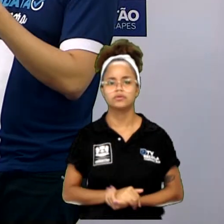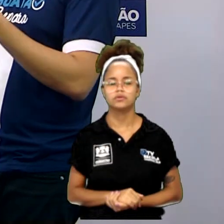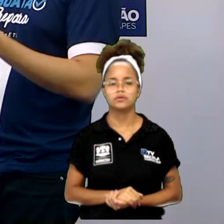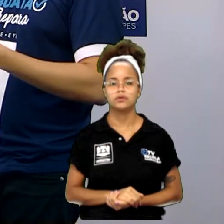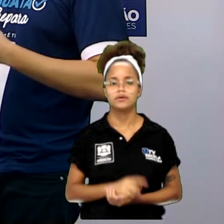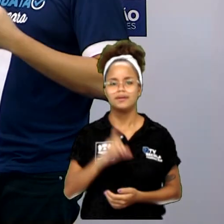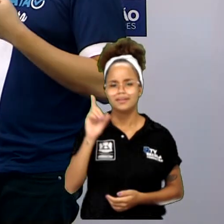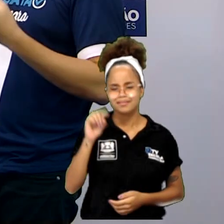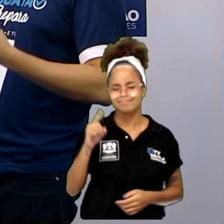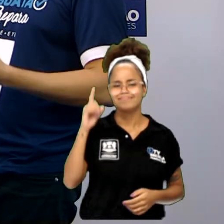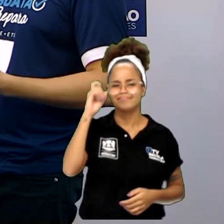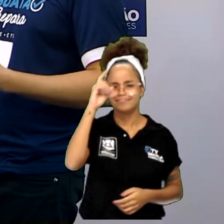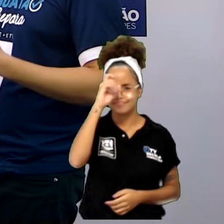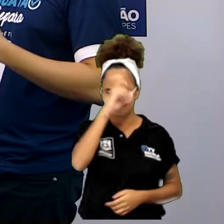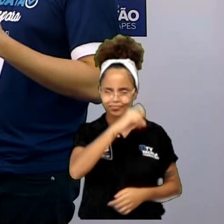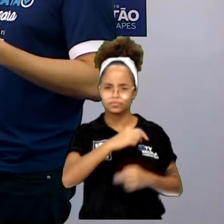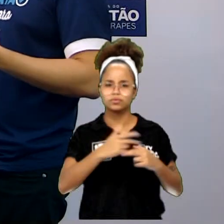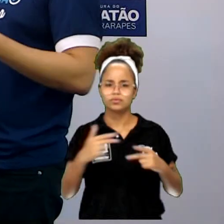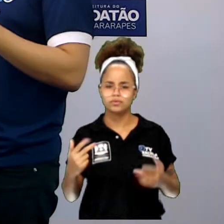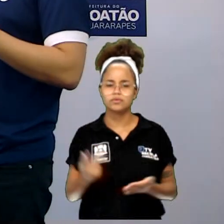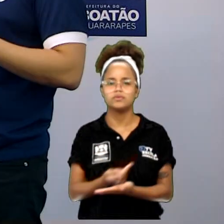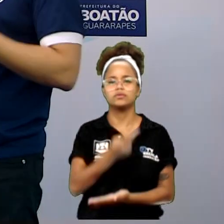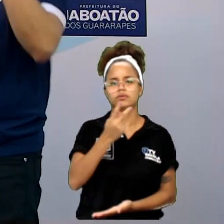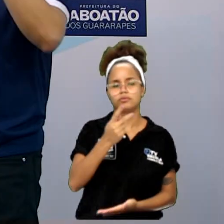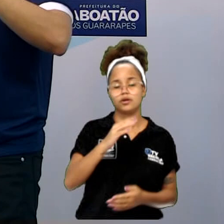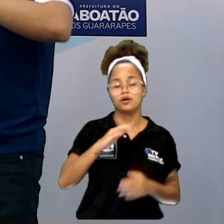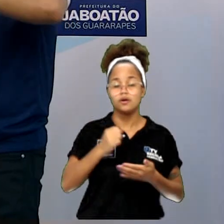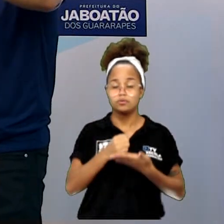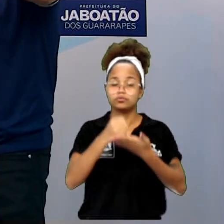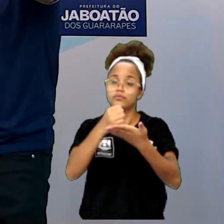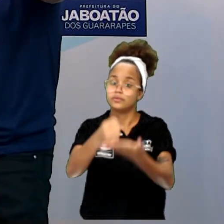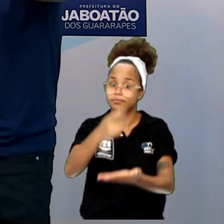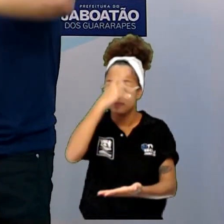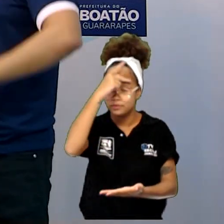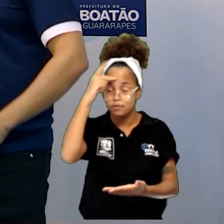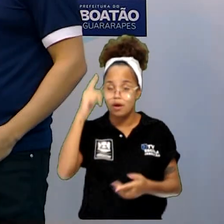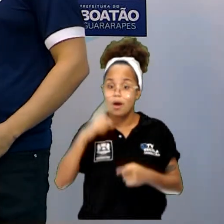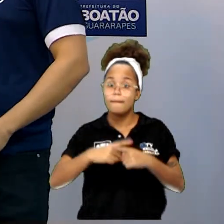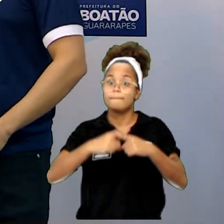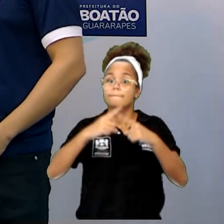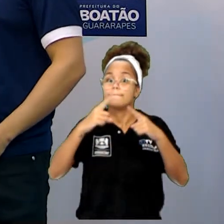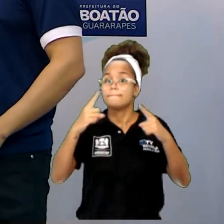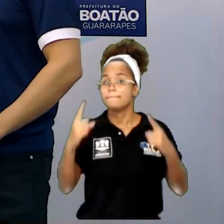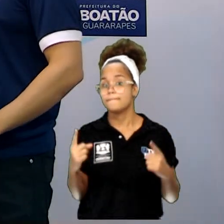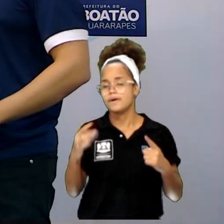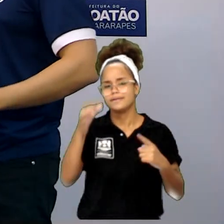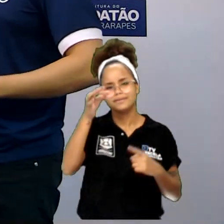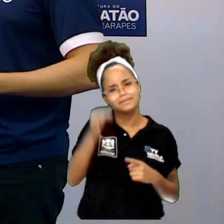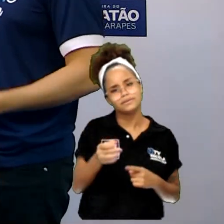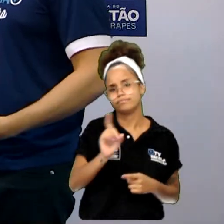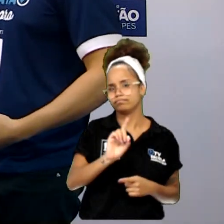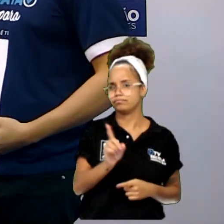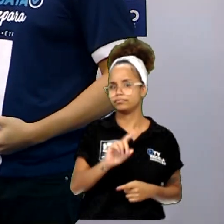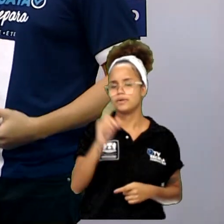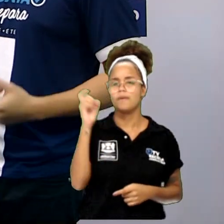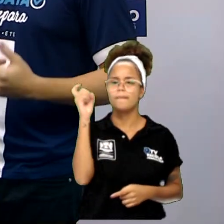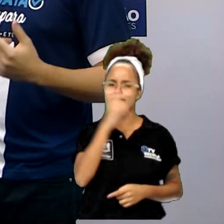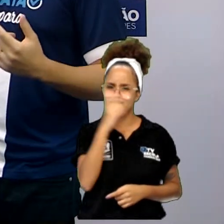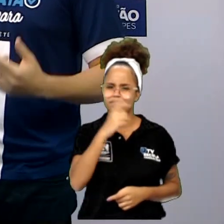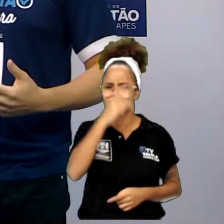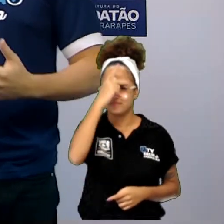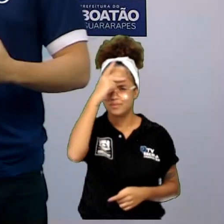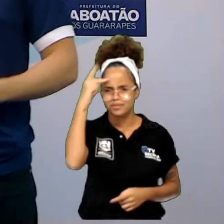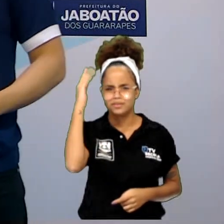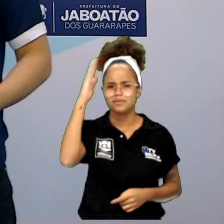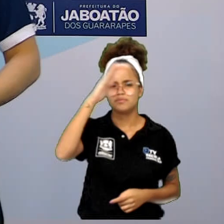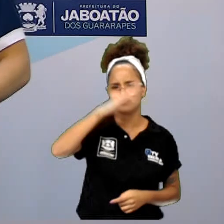tempos difíceis existem para aperfeiçoar o aprendiz, mas não é certo que a mentira dos maus brasileiros venha